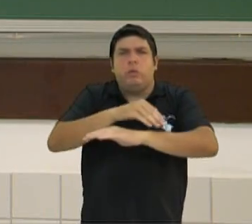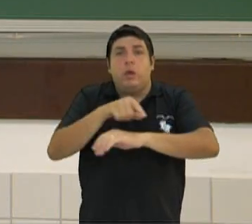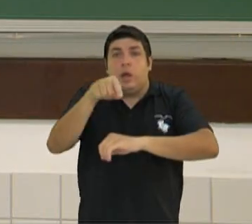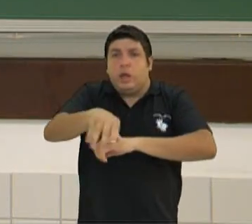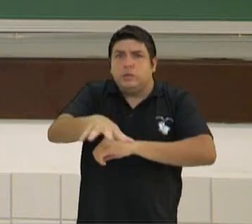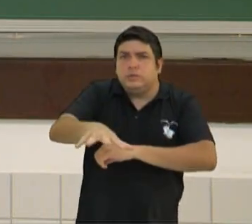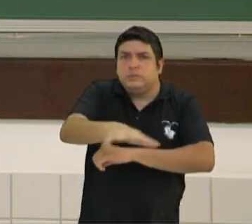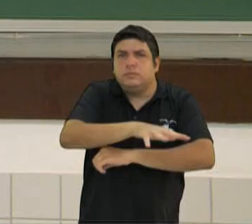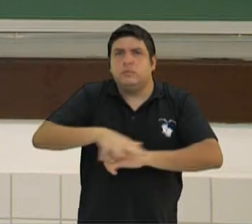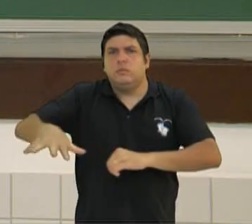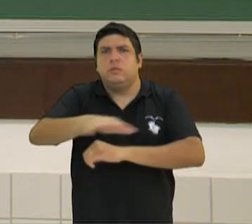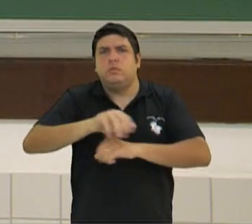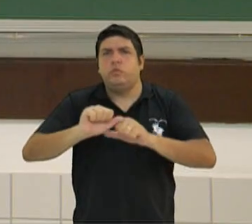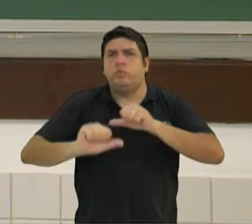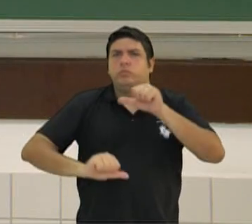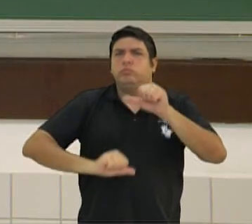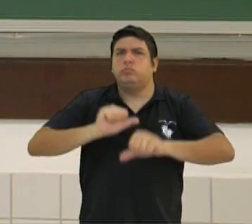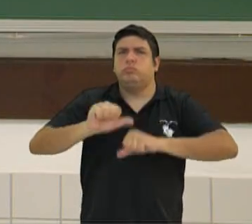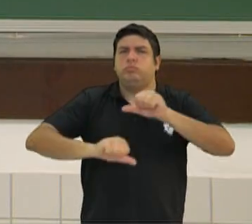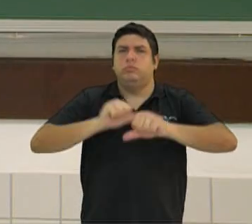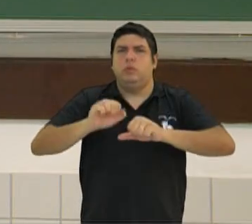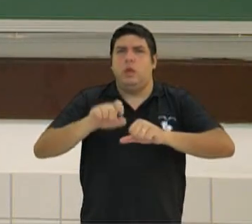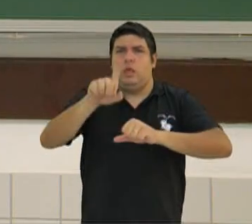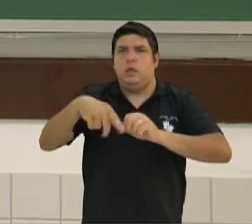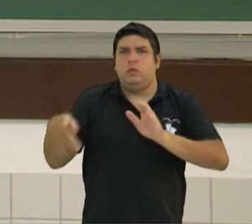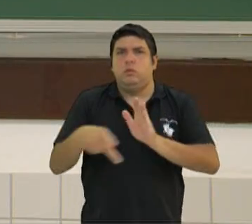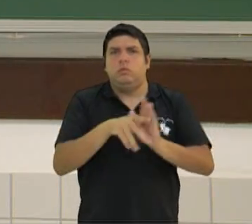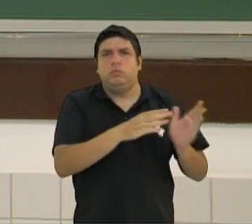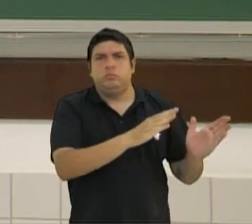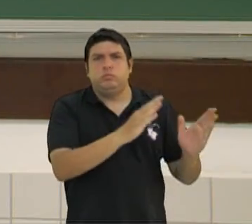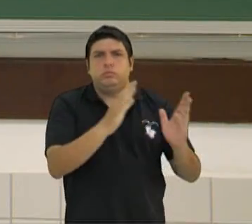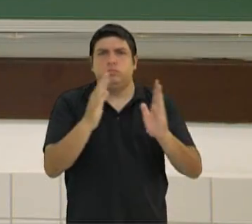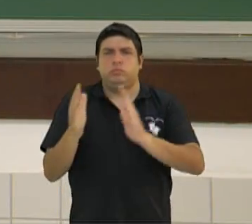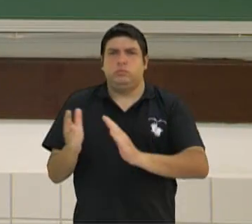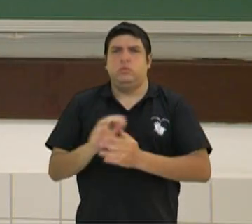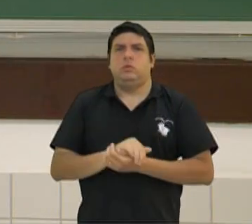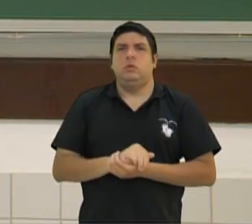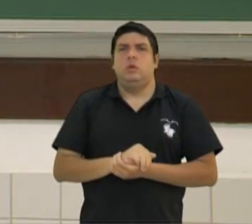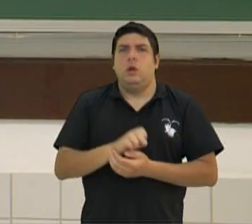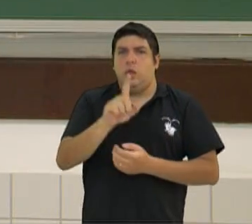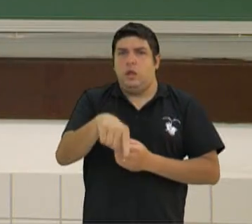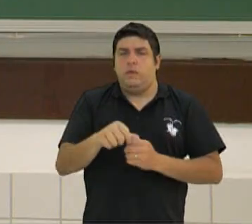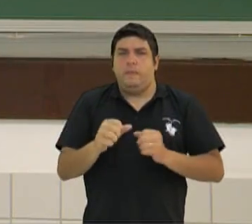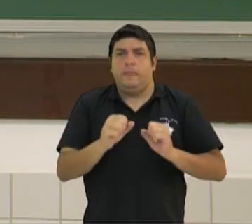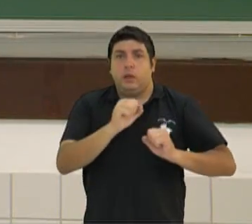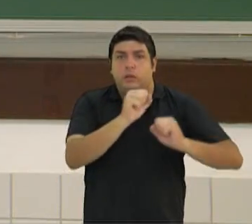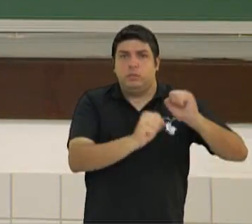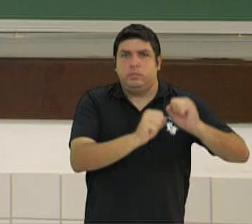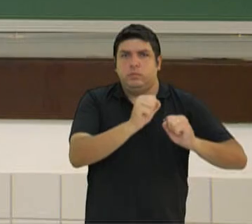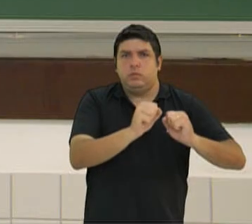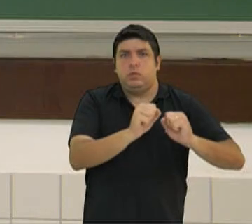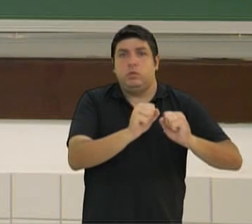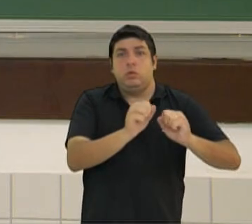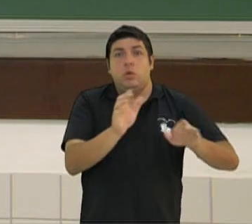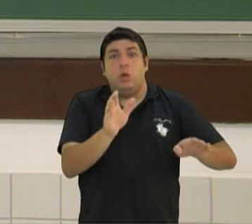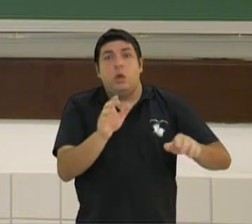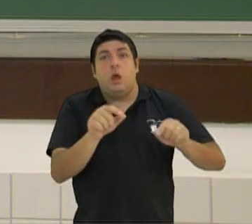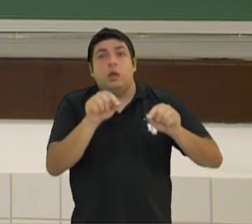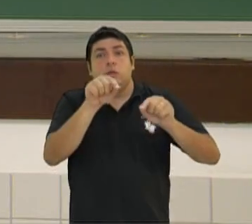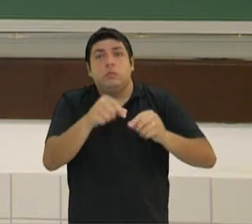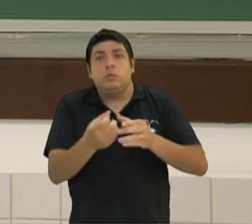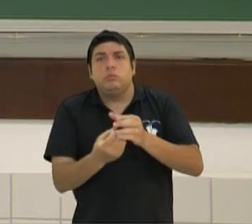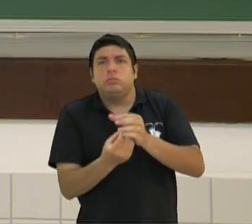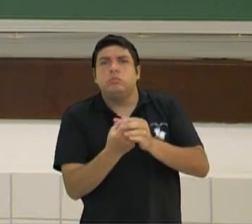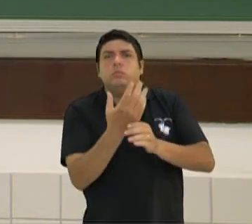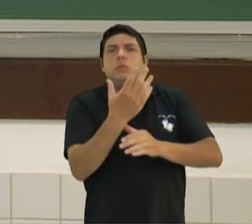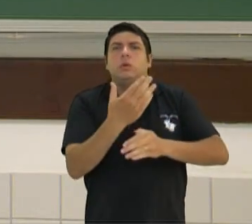mudança que acontece no espaço geográfico faz parte desse processo, da chegada da indústria naquele determinado local. Mas não